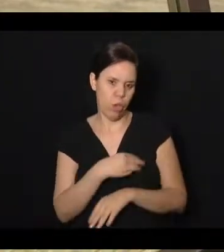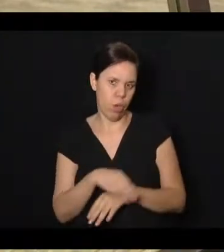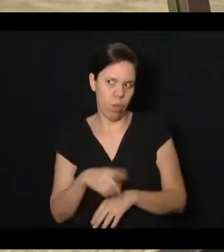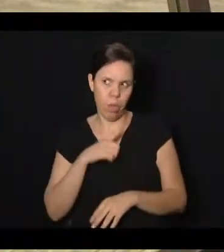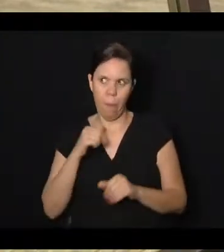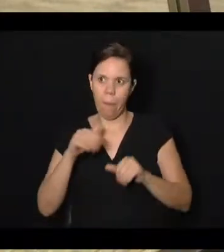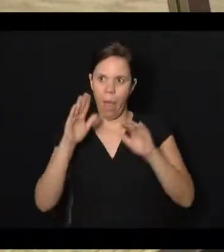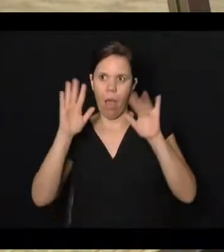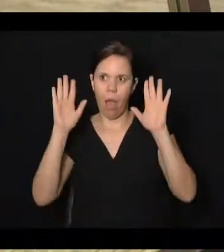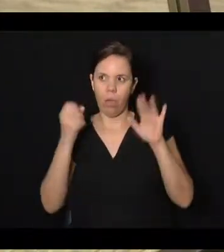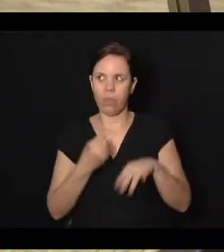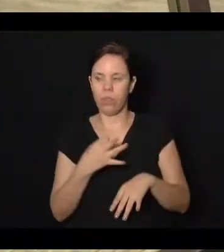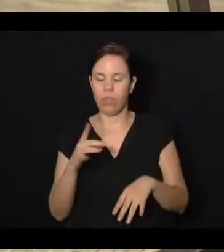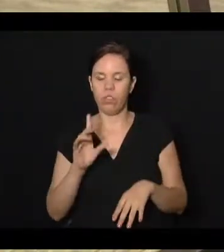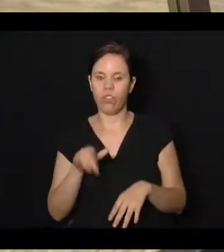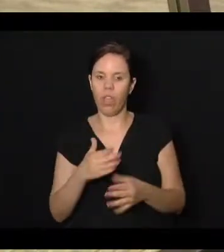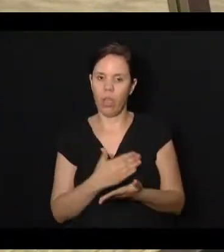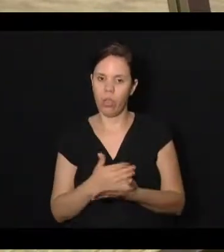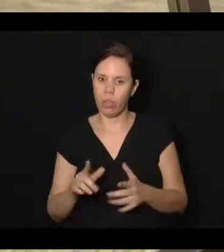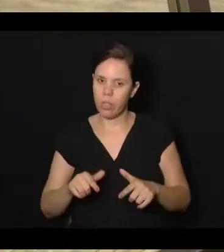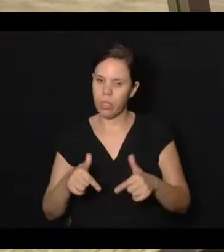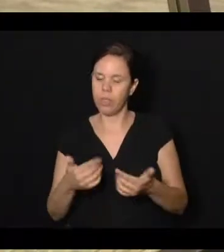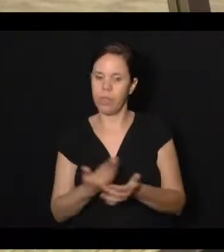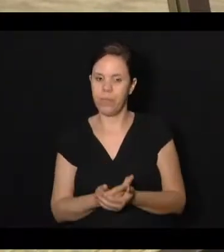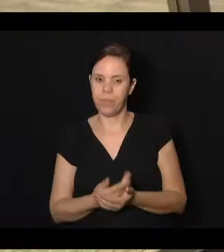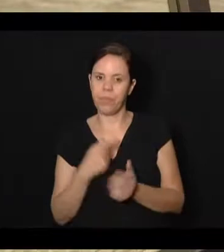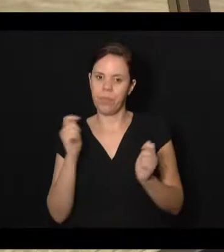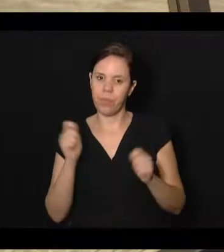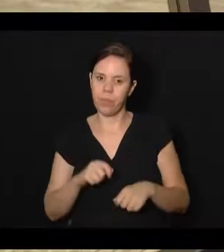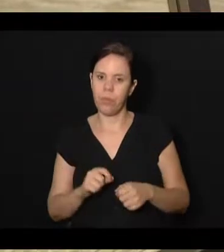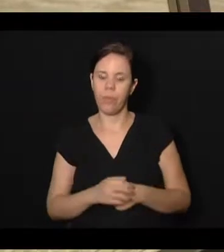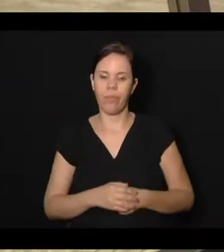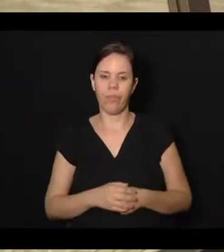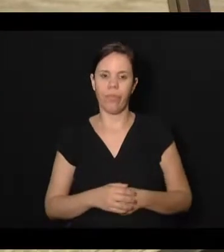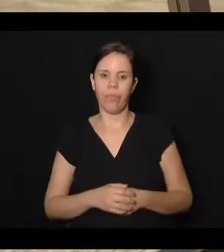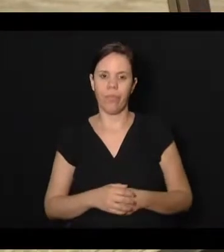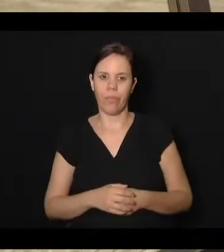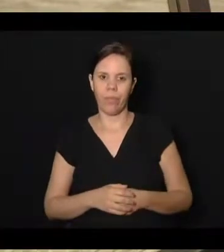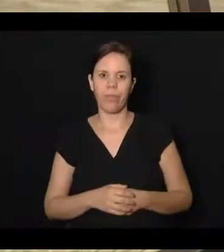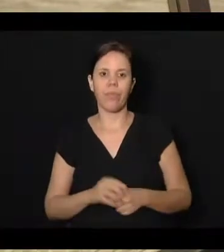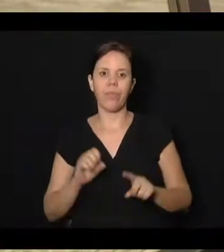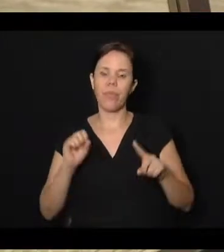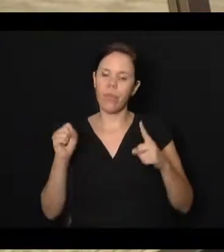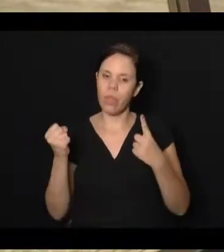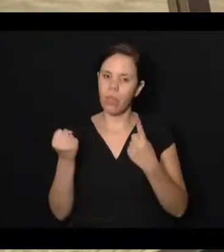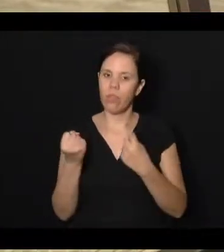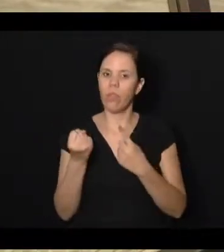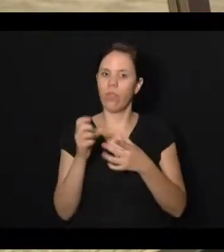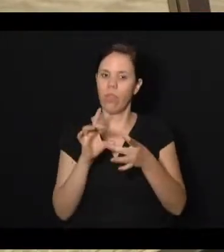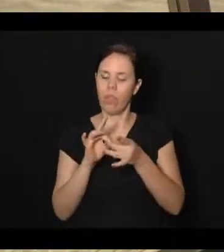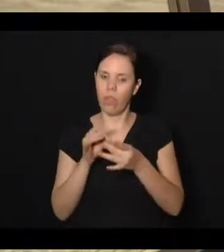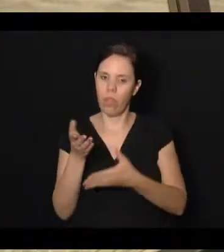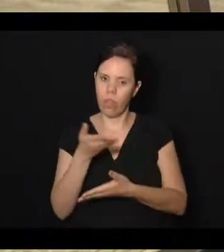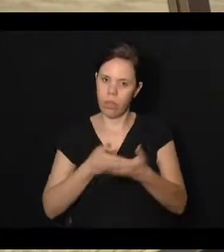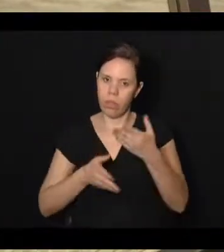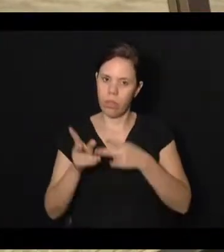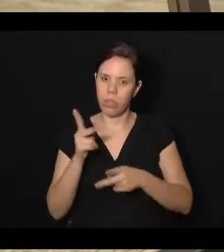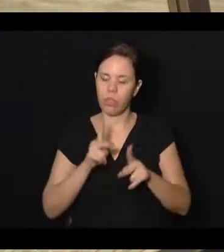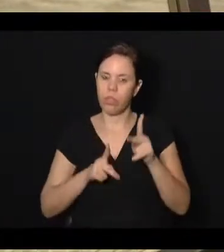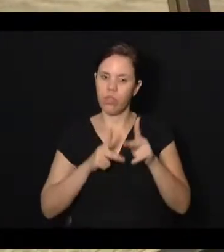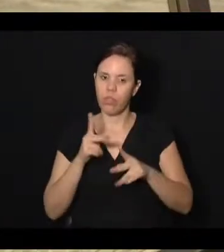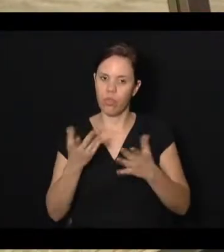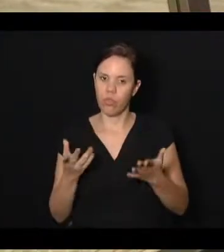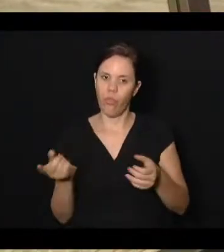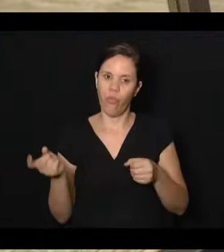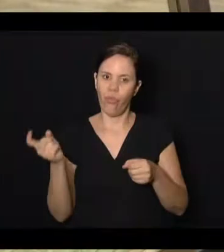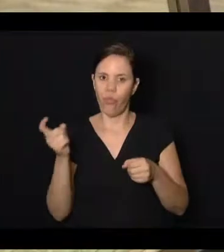mais mas isso já é um início para que a gente possa ressocializar essa é a população no sentido que ela